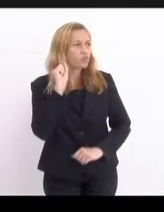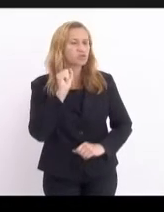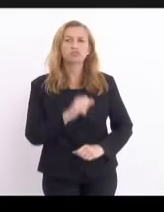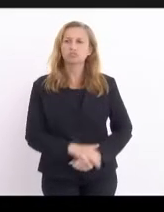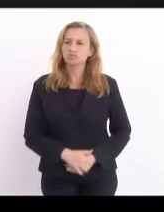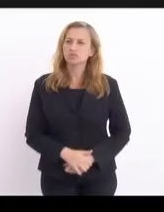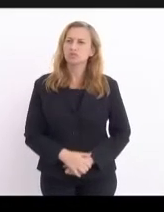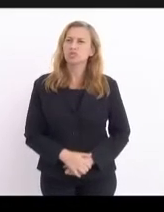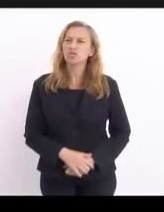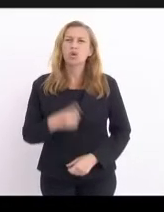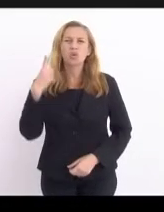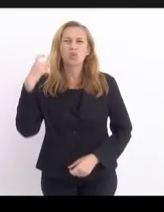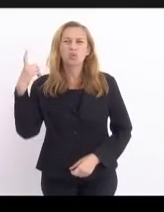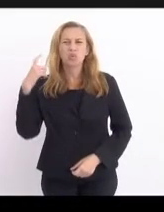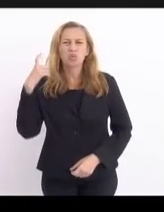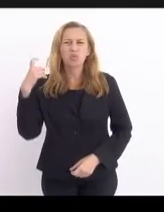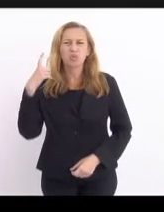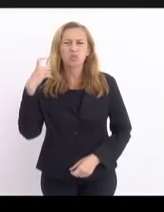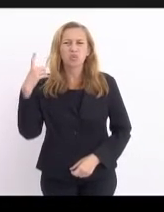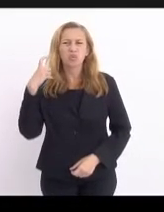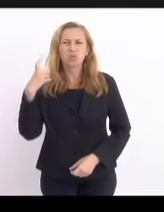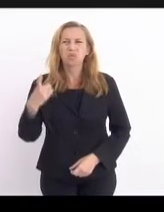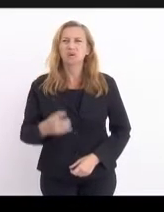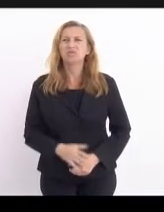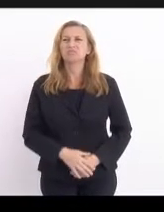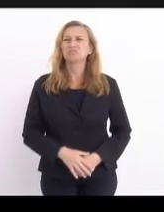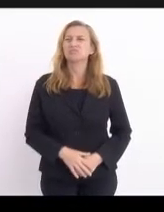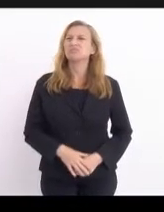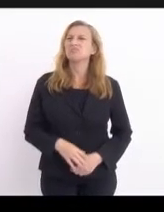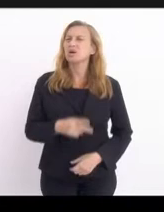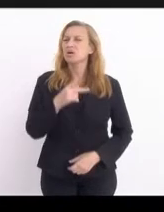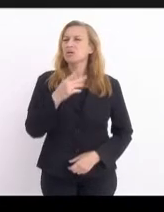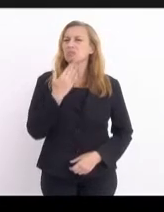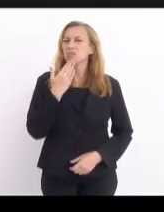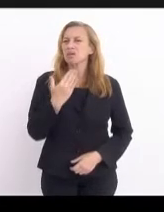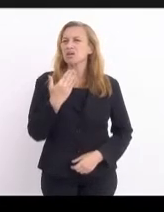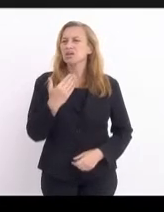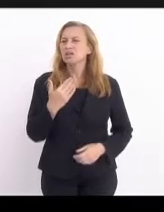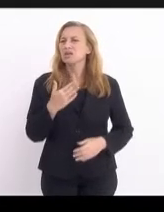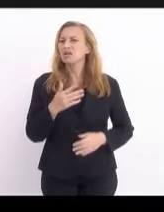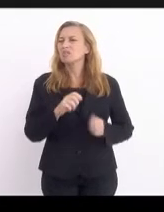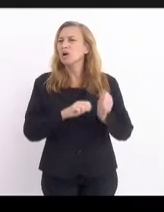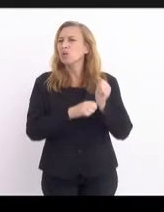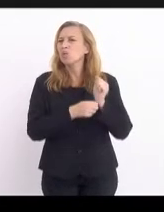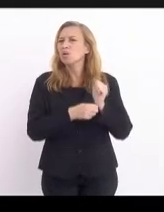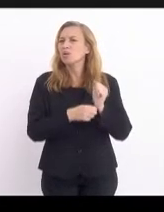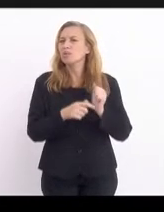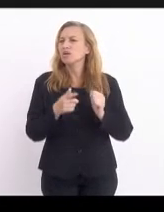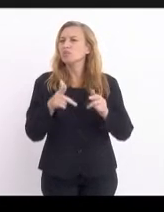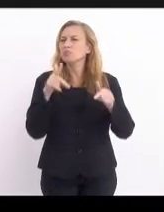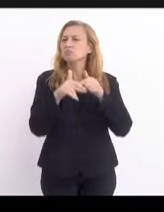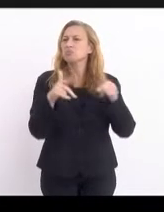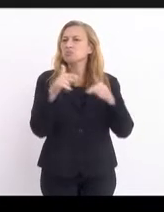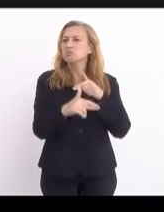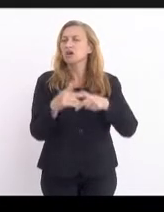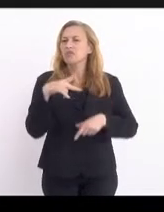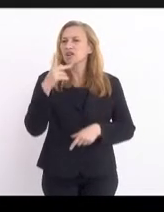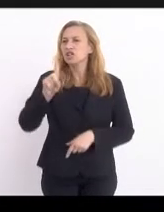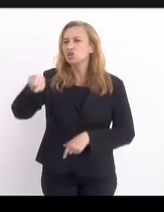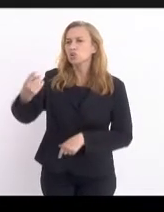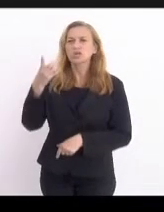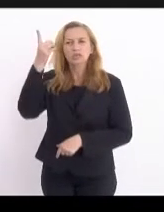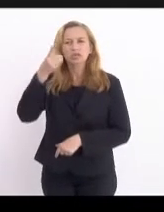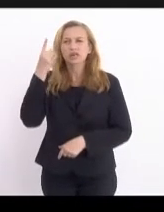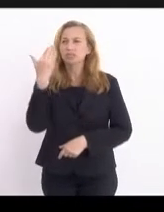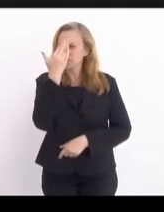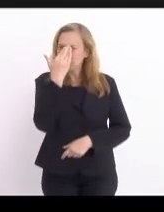com o microfone. Senhora presidente. Gentileza de fechar, por favor, para não atrapalhar a fala aqui do deputado Luiz Paulo. Obrigada.